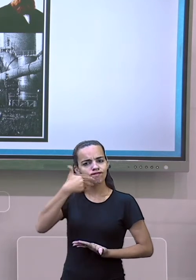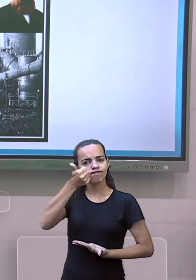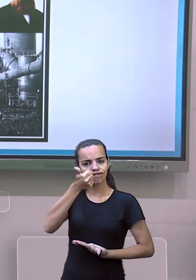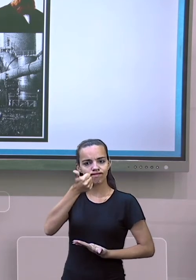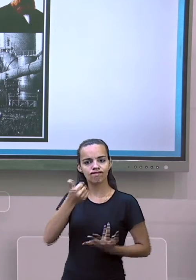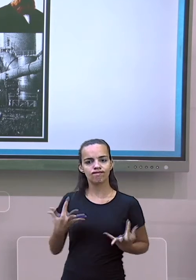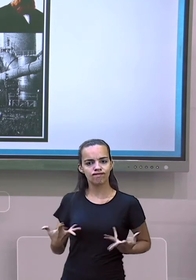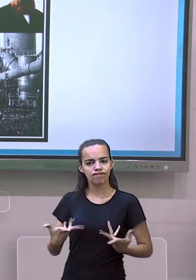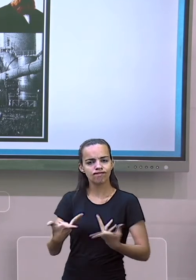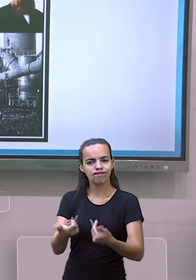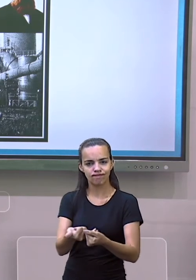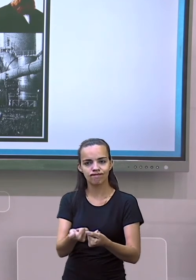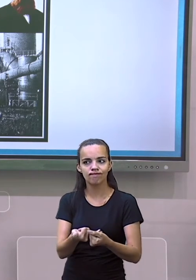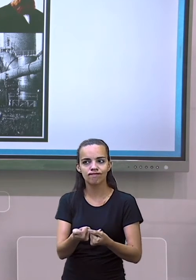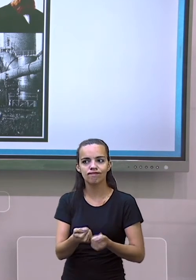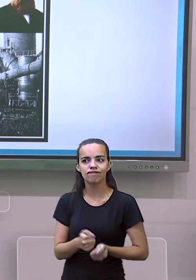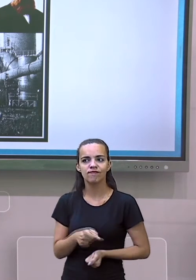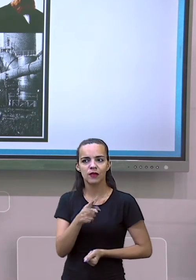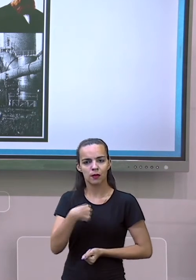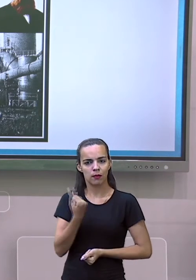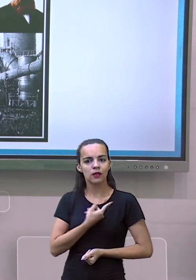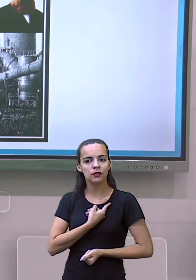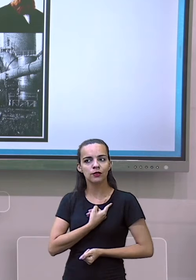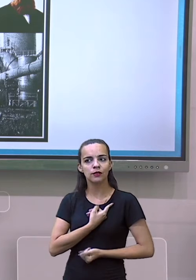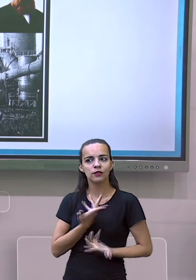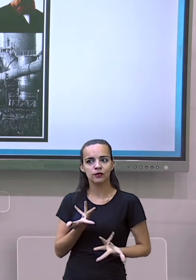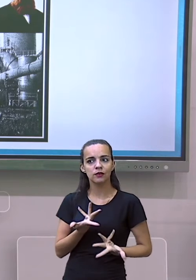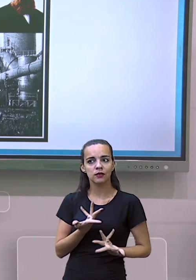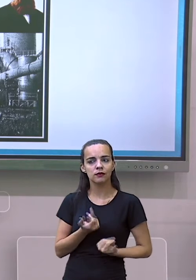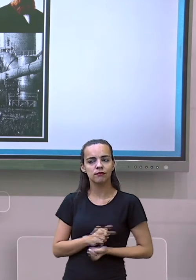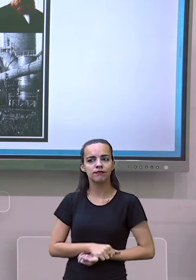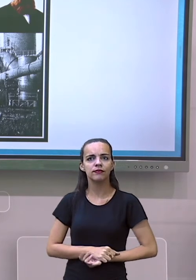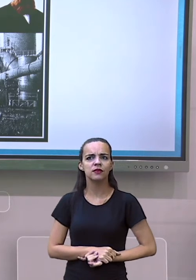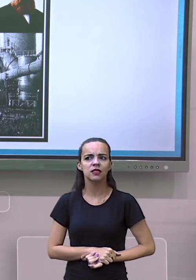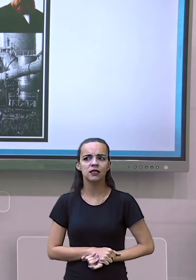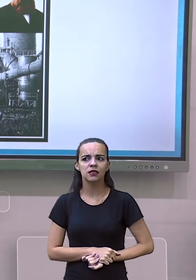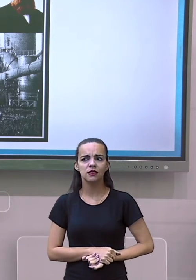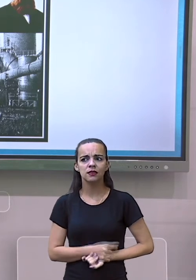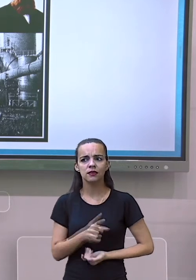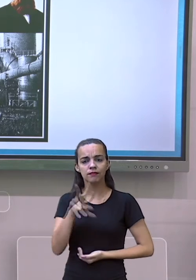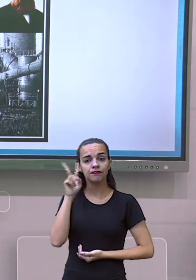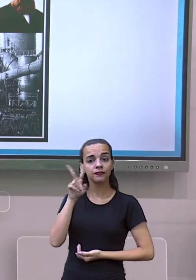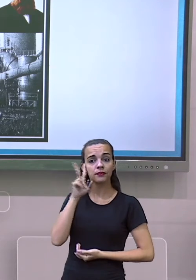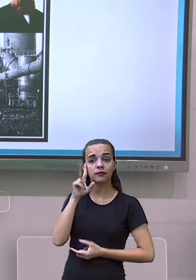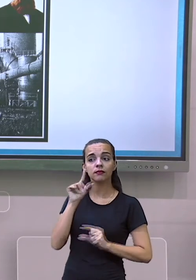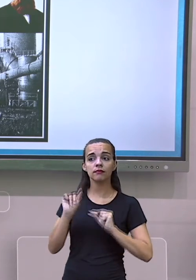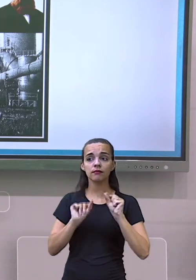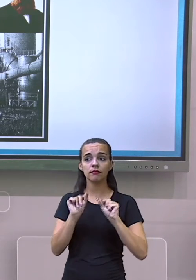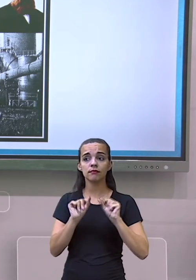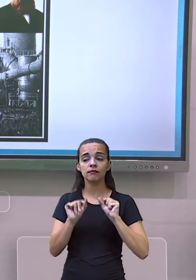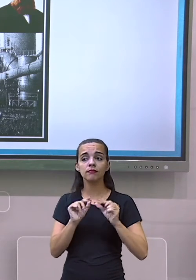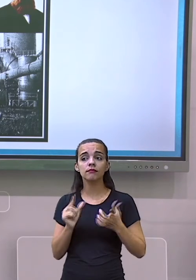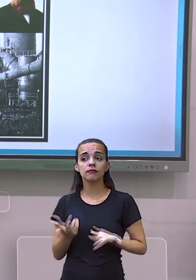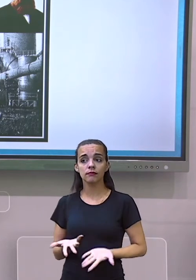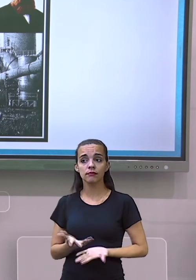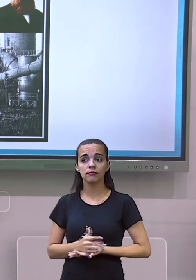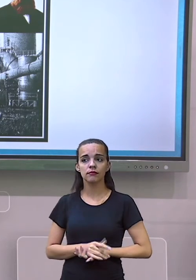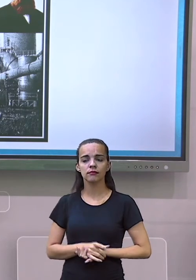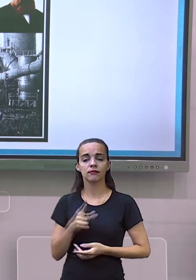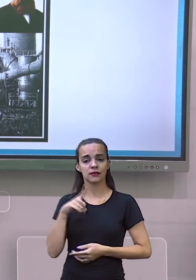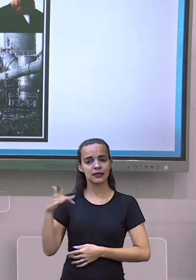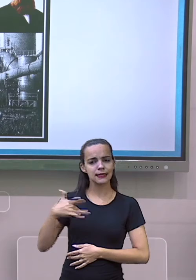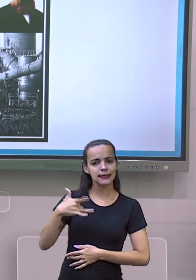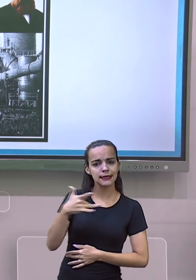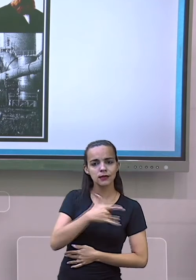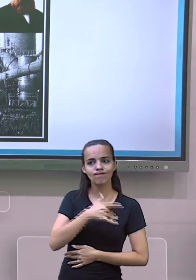melhor para as pessoas, para nós. Interessantíssimo isso. Lembrando que a saúde